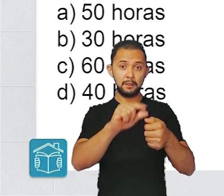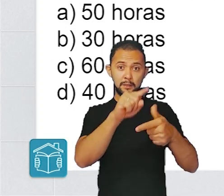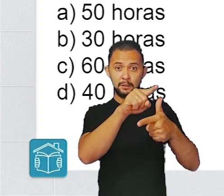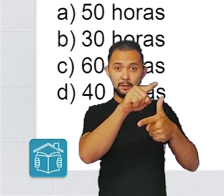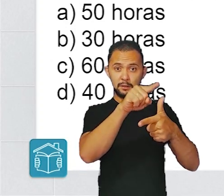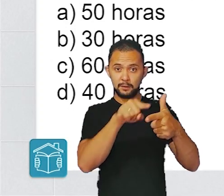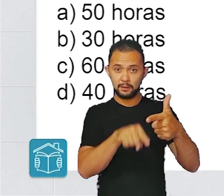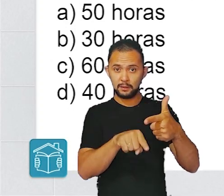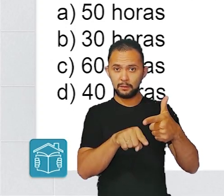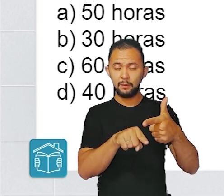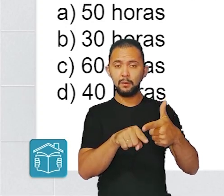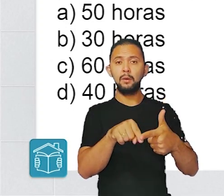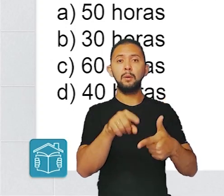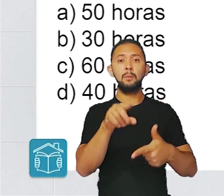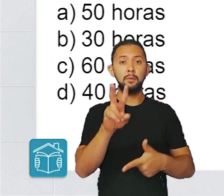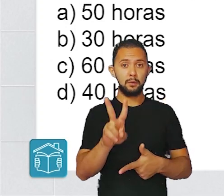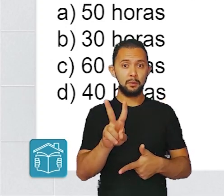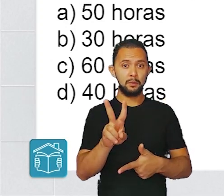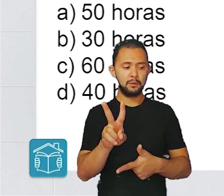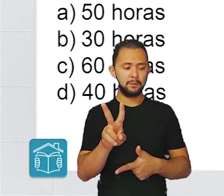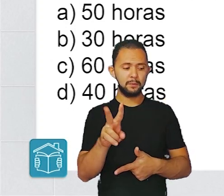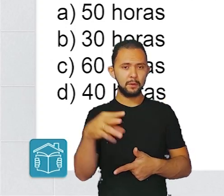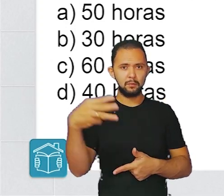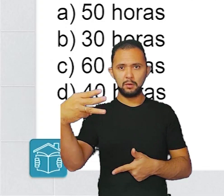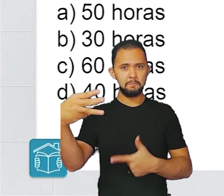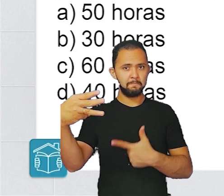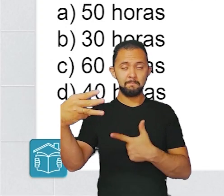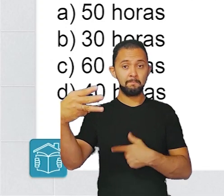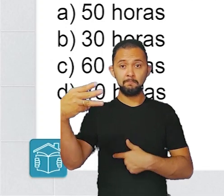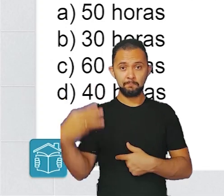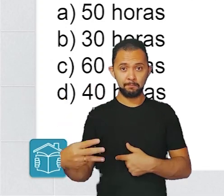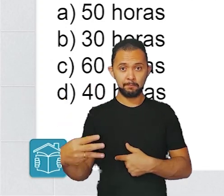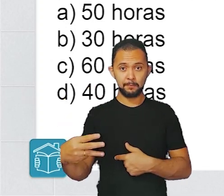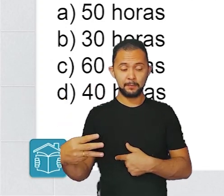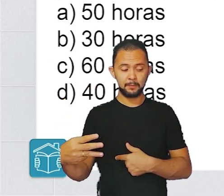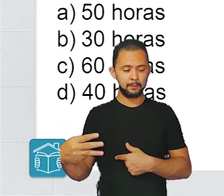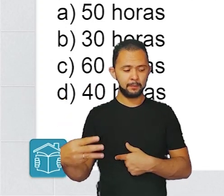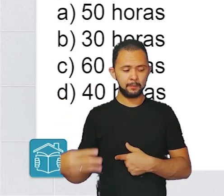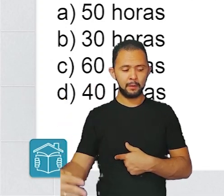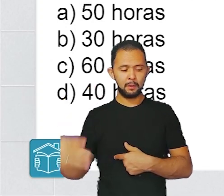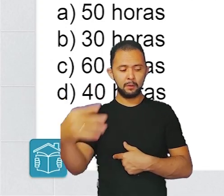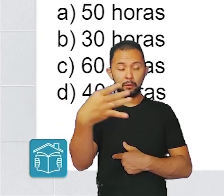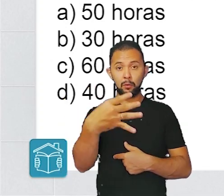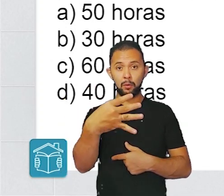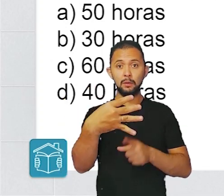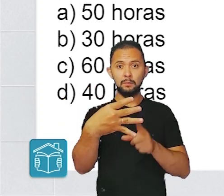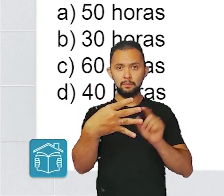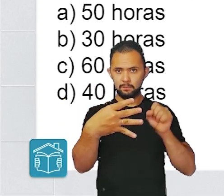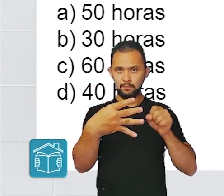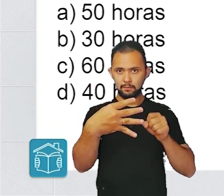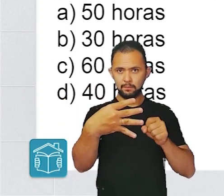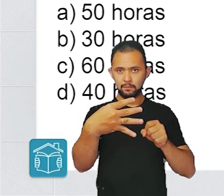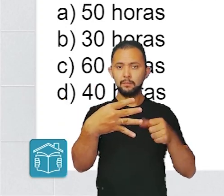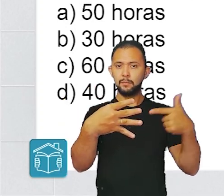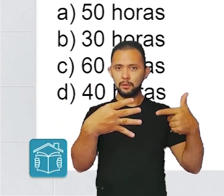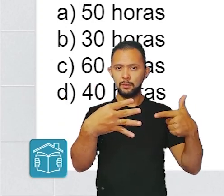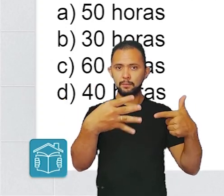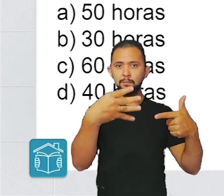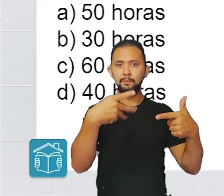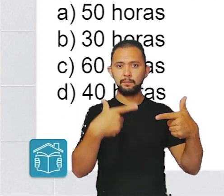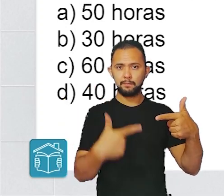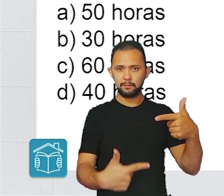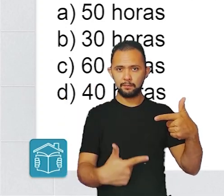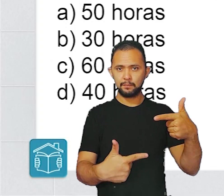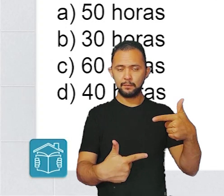lá. Ó. 3 não dá para a gente dividir para 2, a divisão não dá exata, vamos repetir o 3. 4 dividido para 2 é